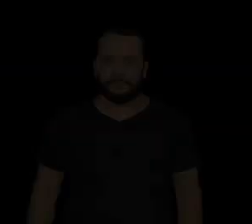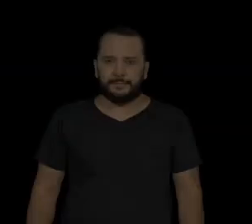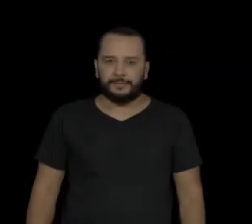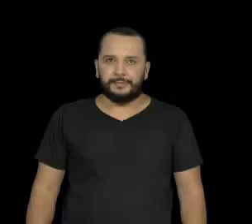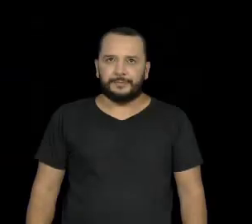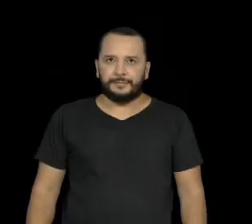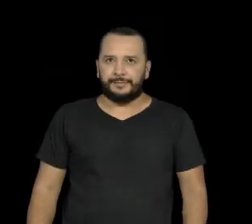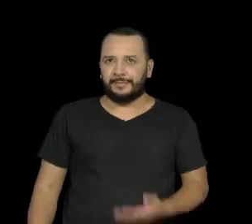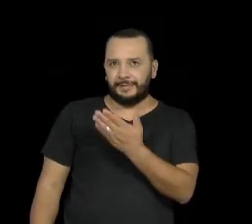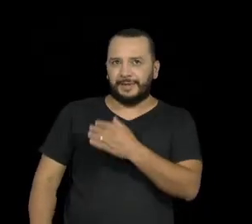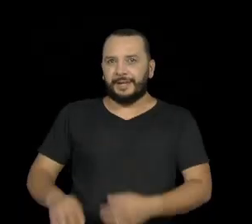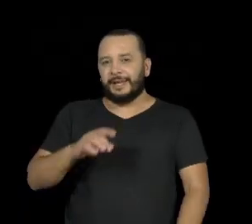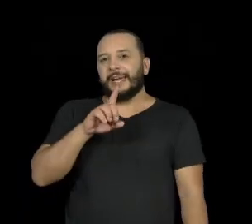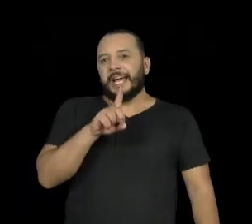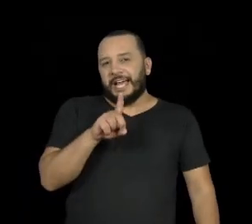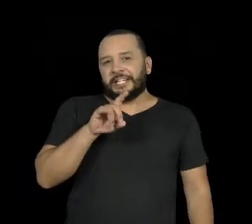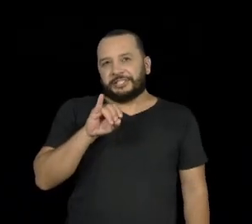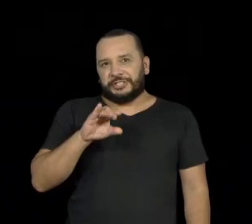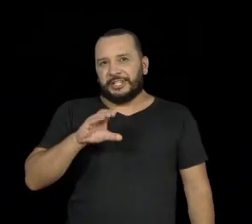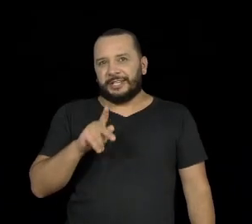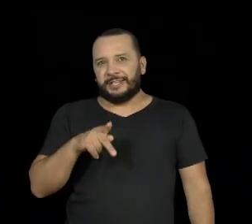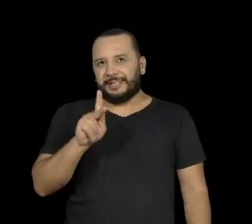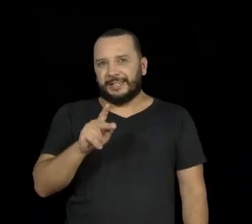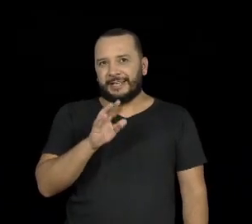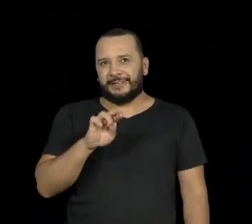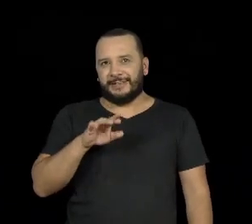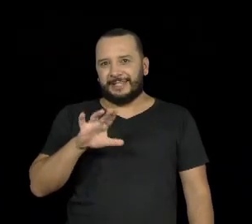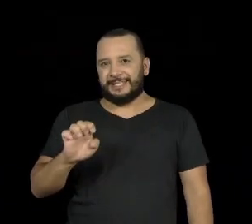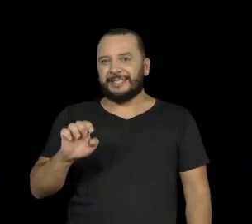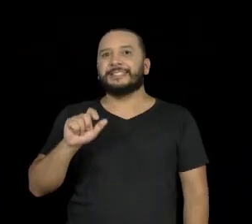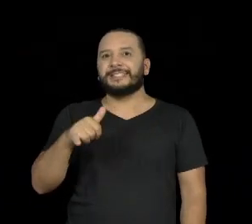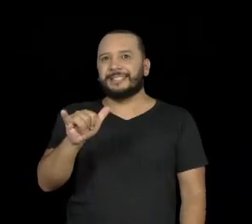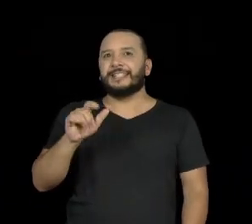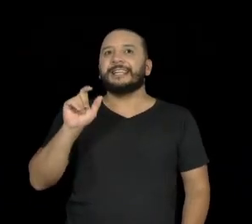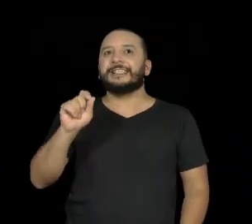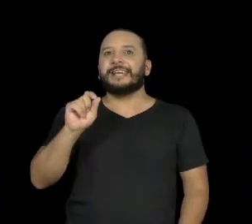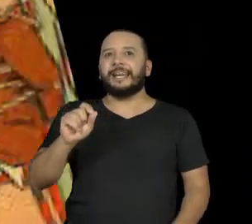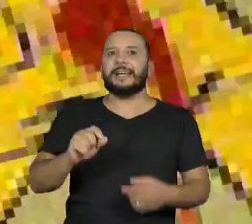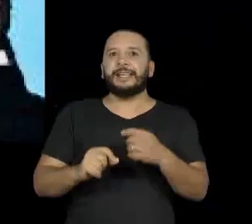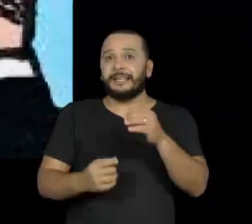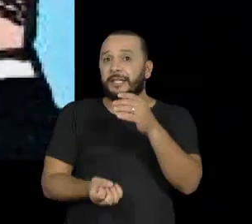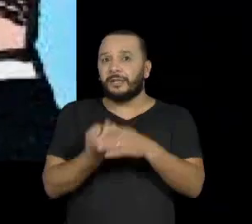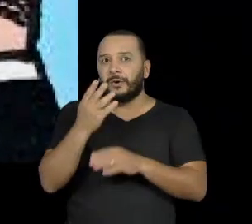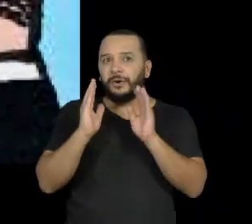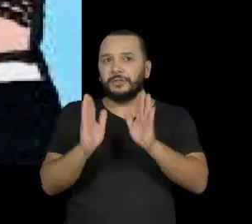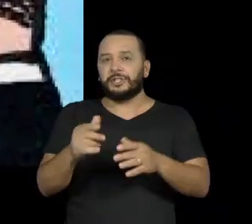Dick Tracy é um personagem criado pelo quadrinista Chester Gould.